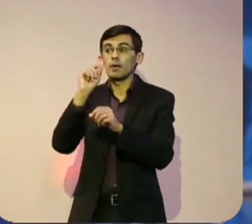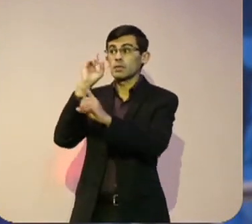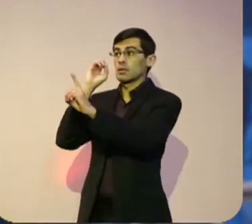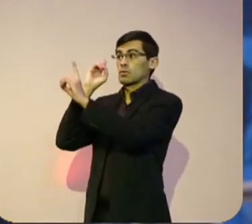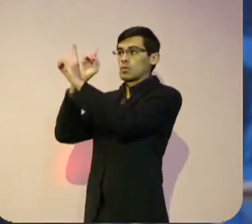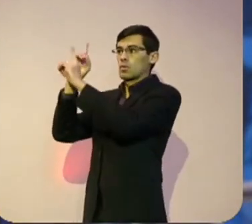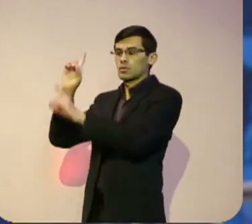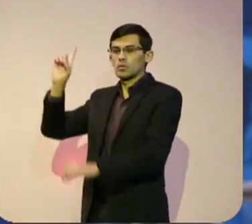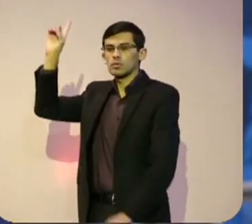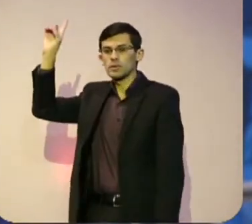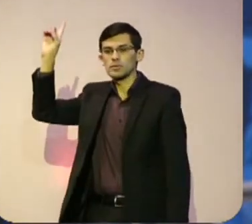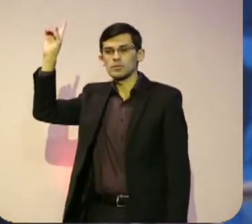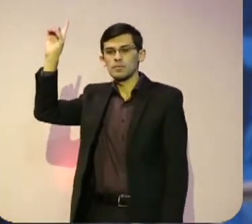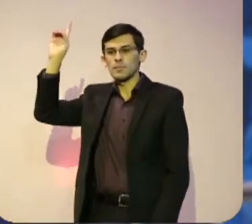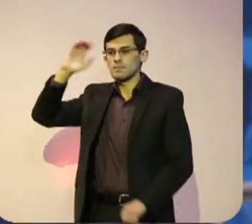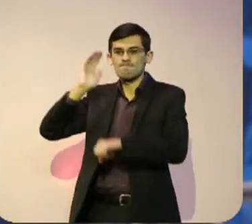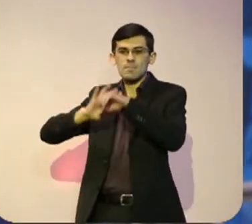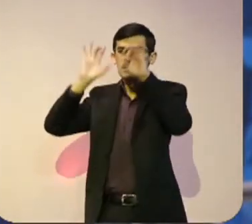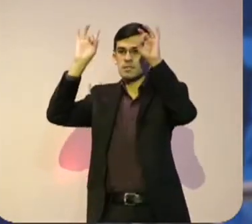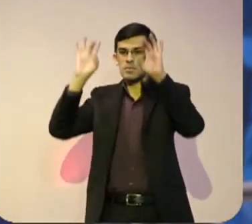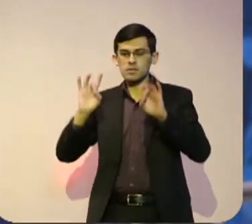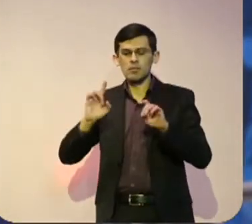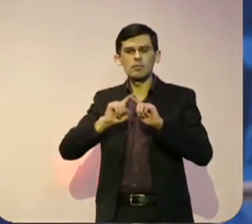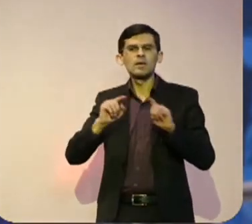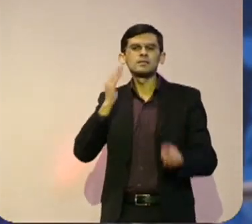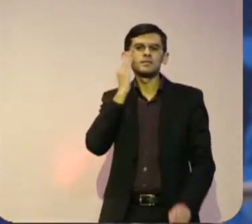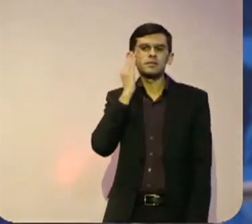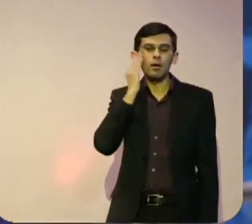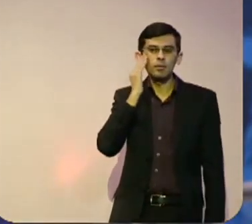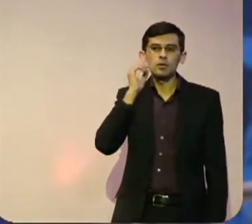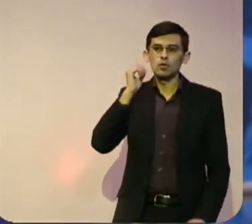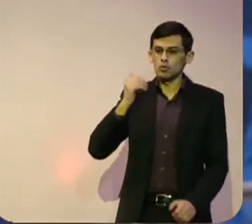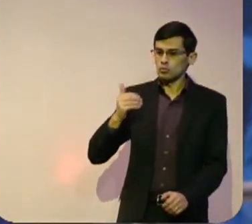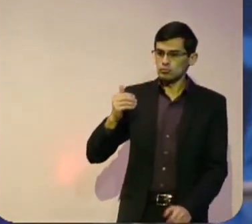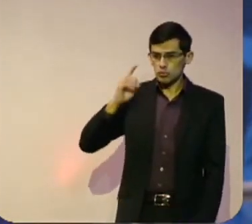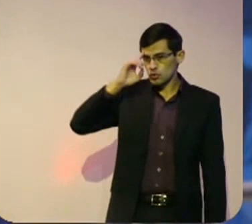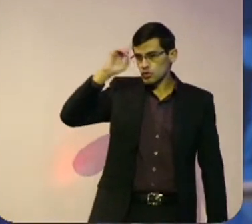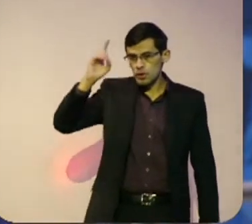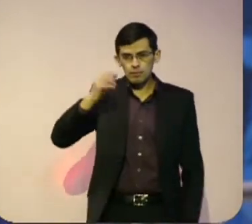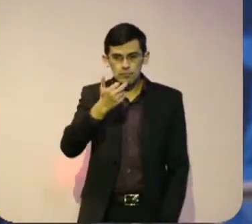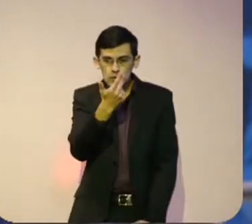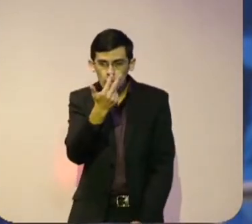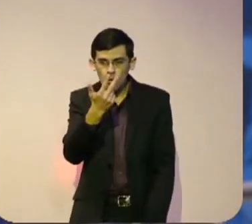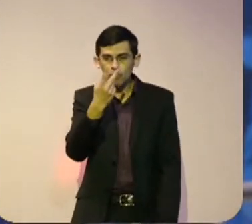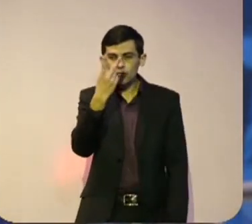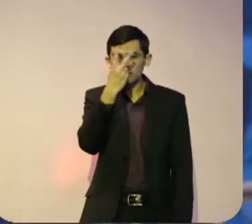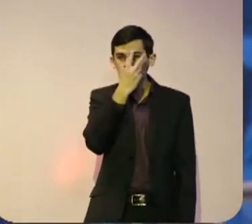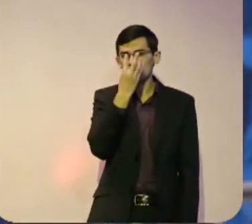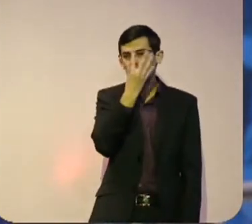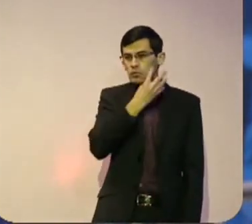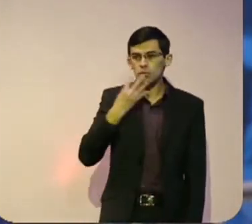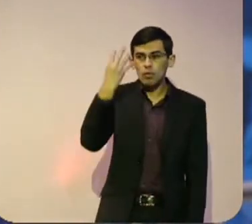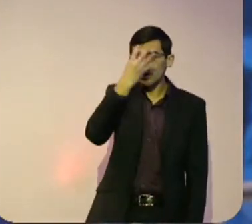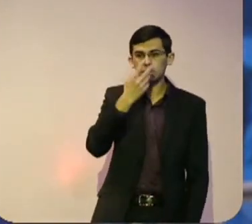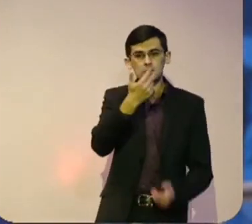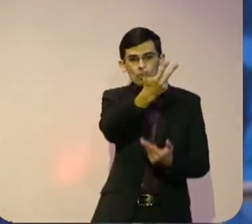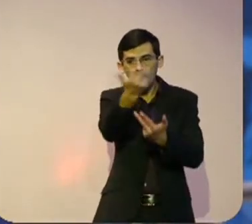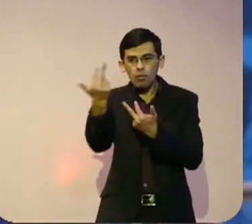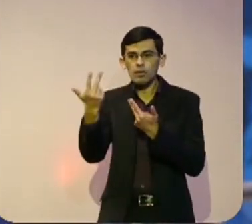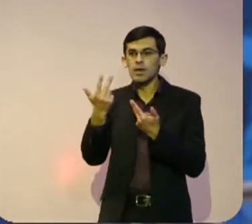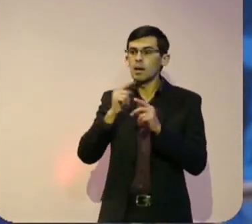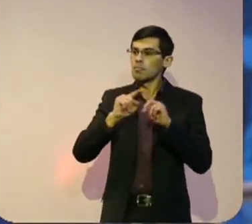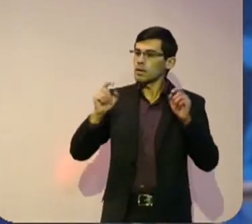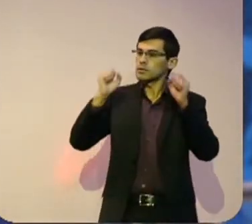encontro contigo, com Deus. Sabe, o dia continuou o mesmo, tem 24 horas para todo mundo, mas